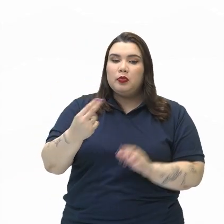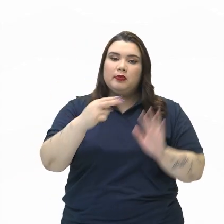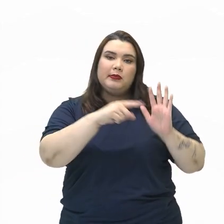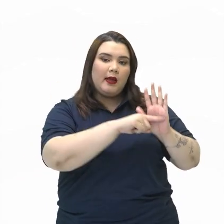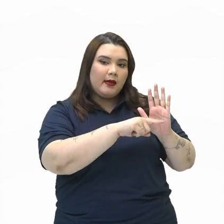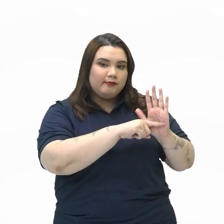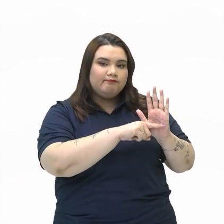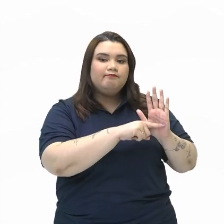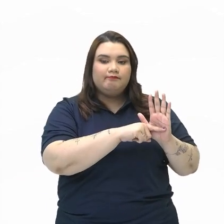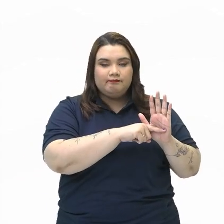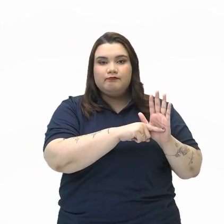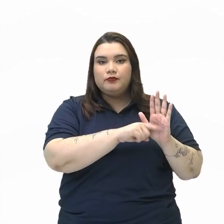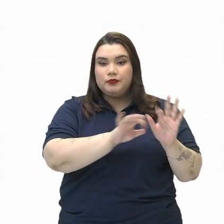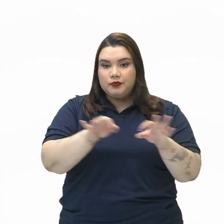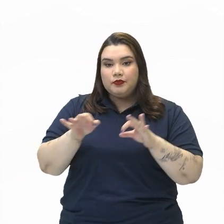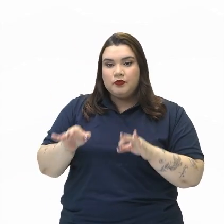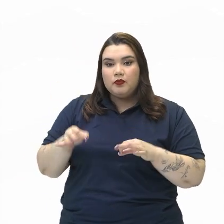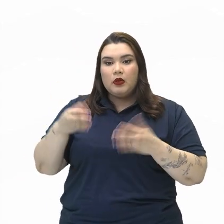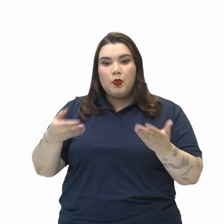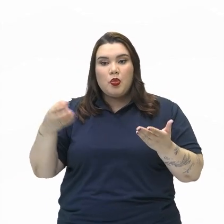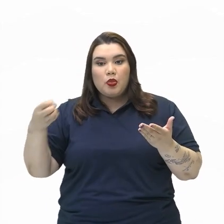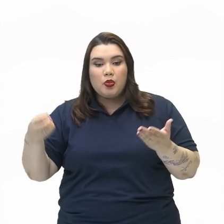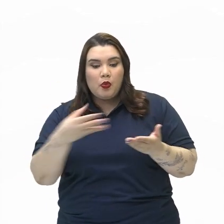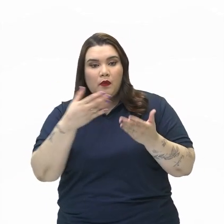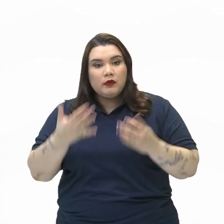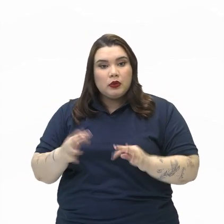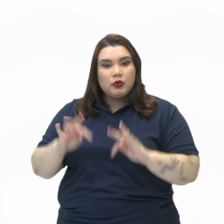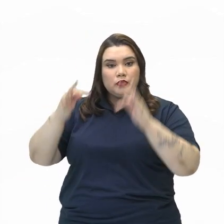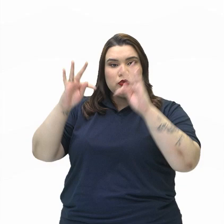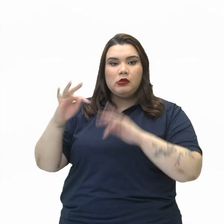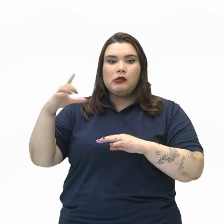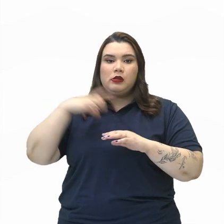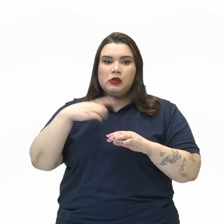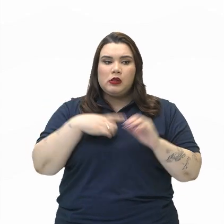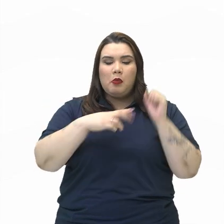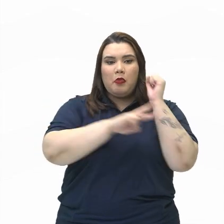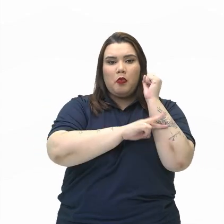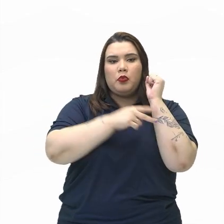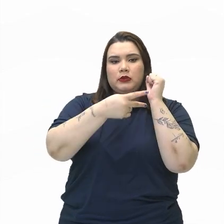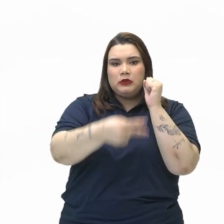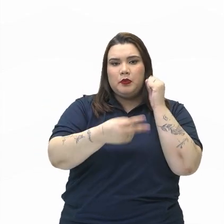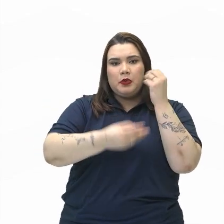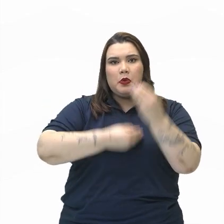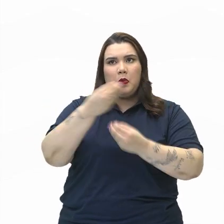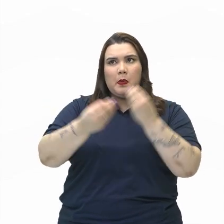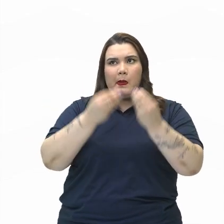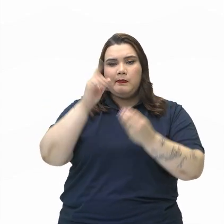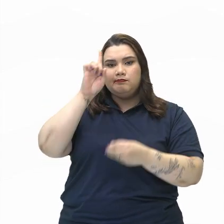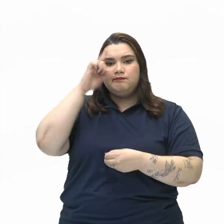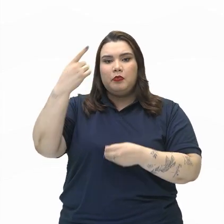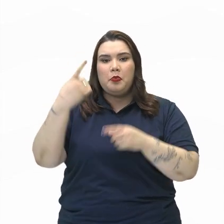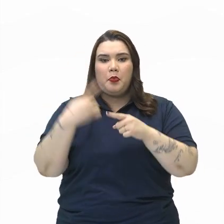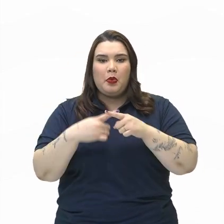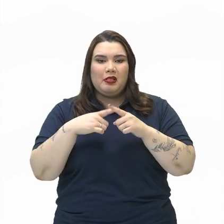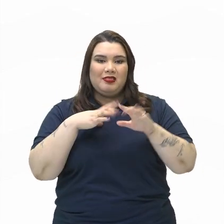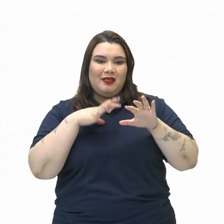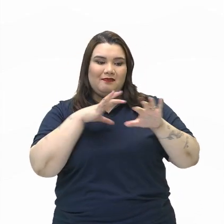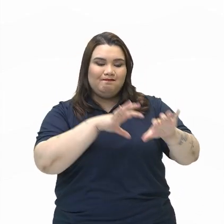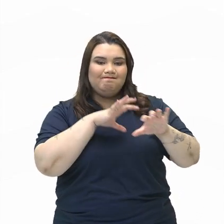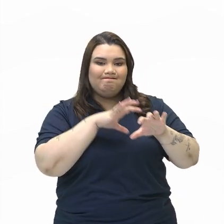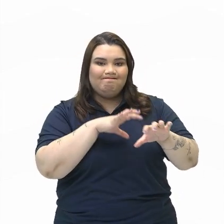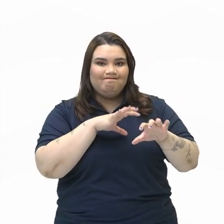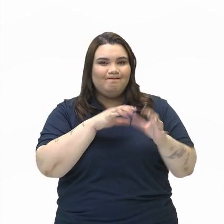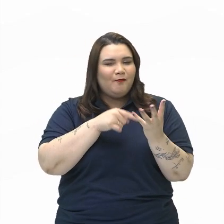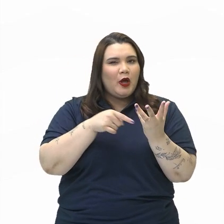lados negativos? Então, as novas tecnologias, elas têm um impacto profundo na criatividade, influenciando-a